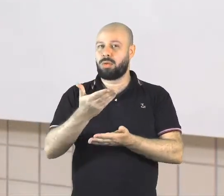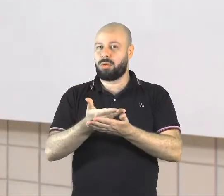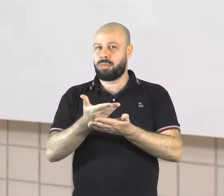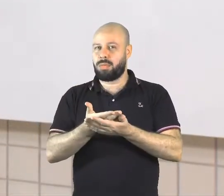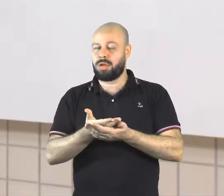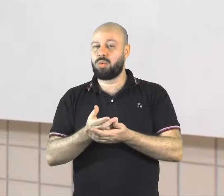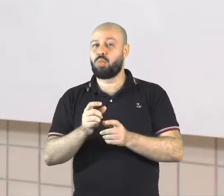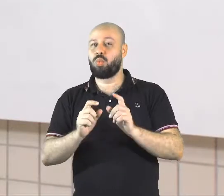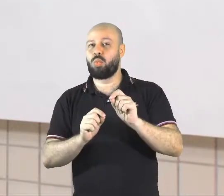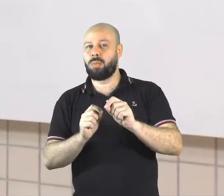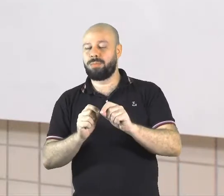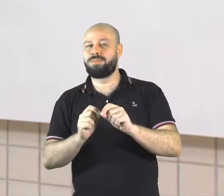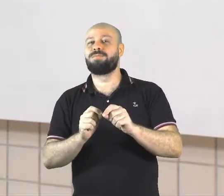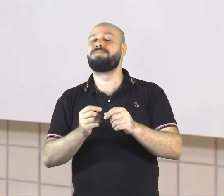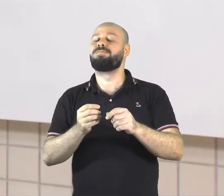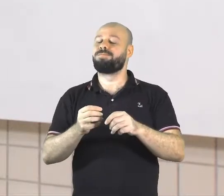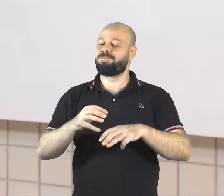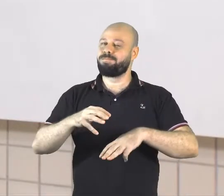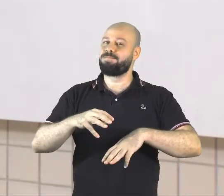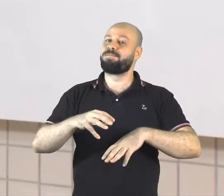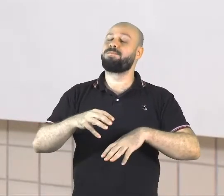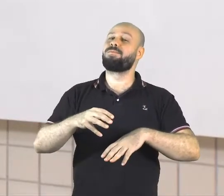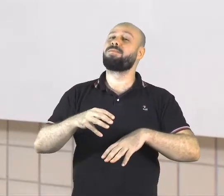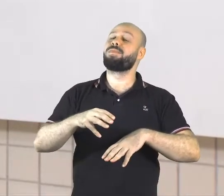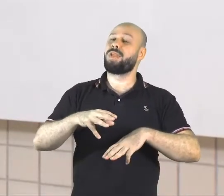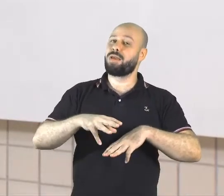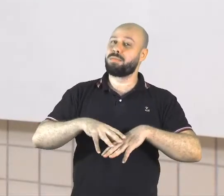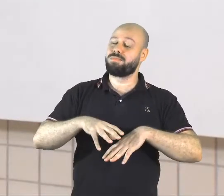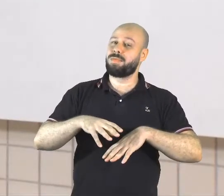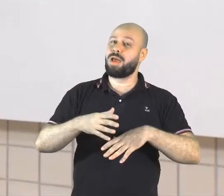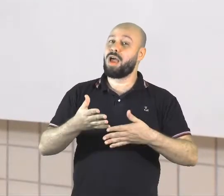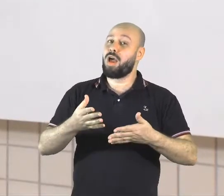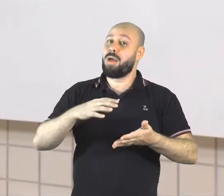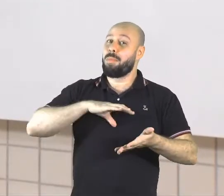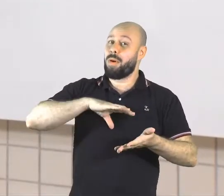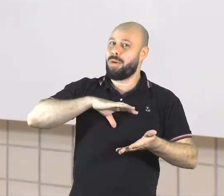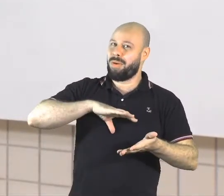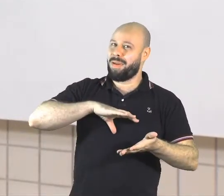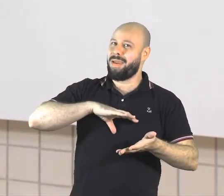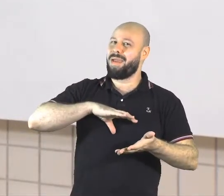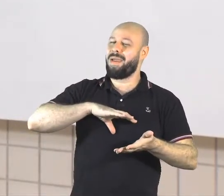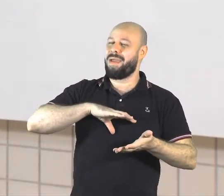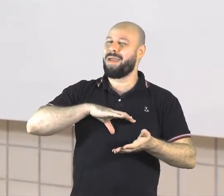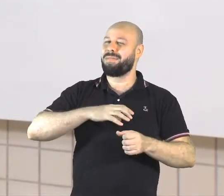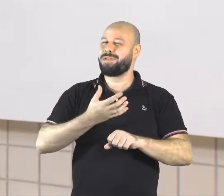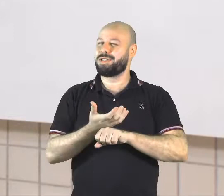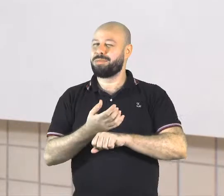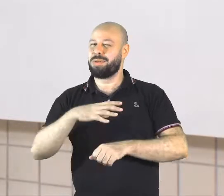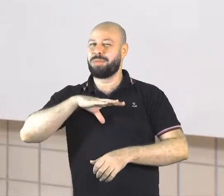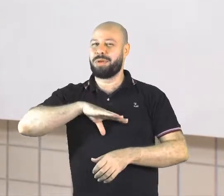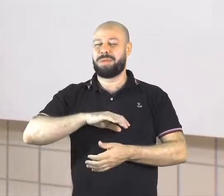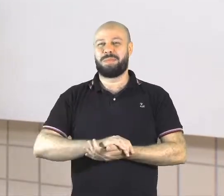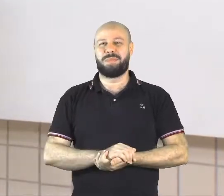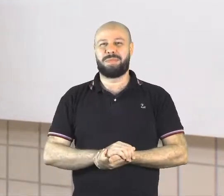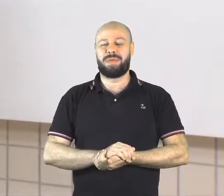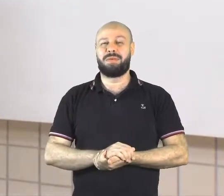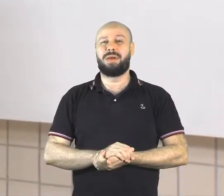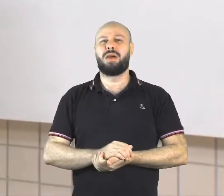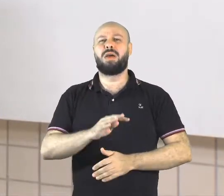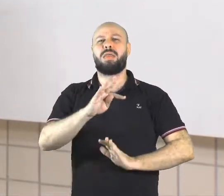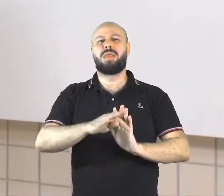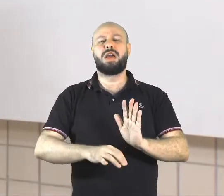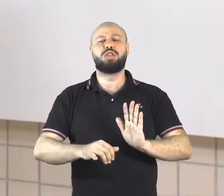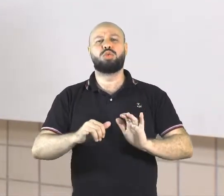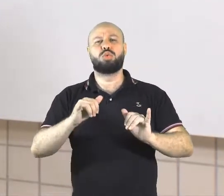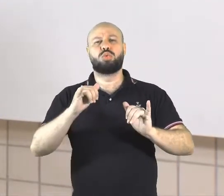do componente curricular de língua portuguesa, certo? Vamos ler um texto informativo.